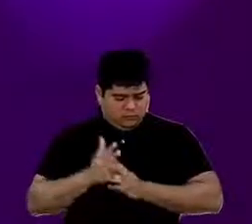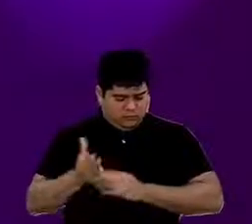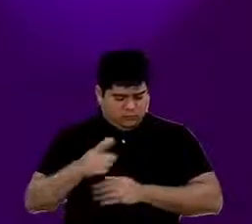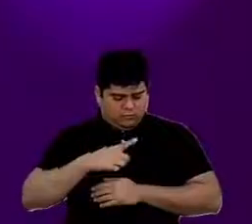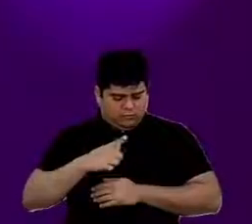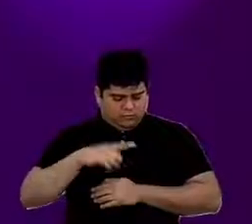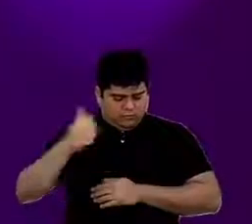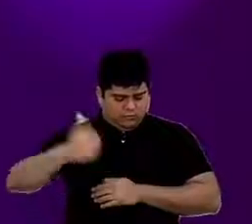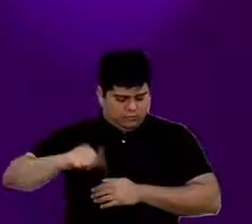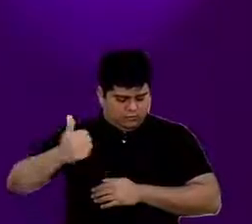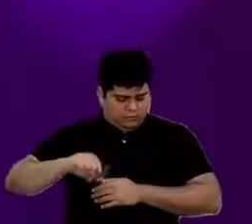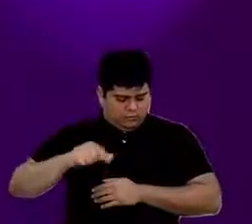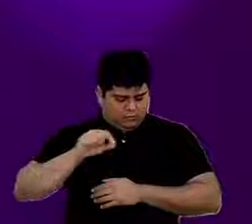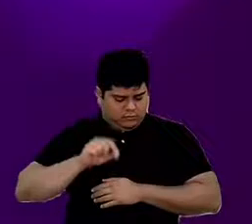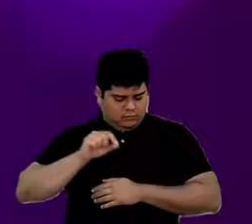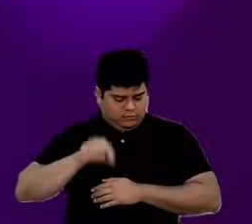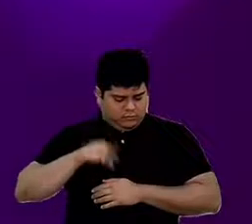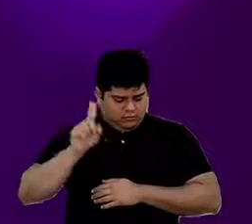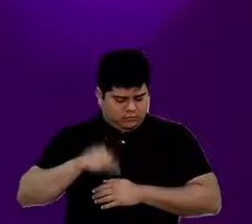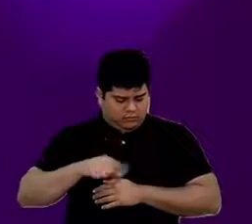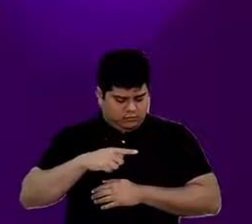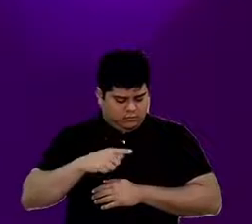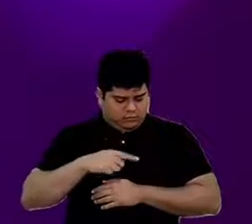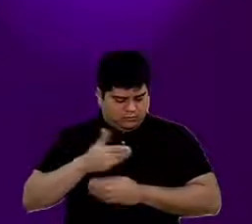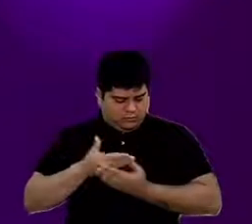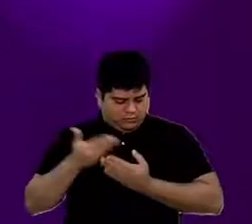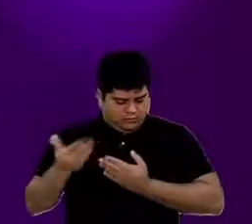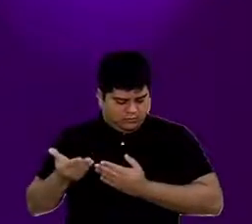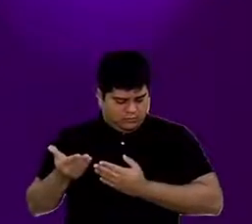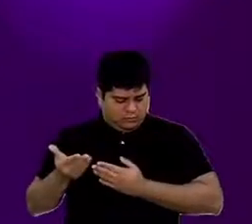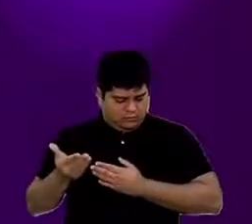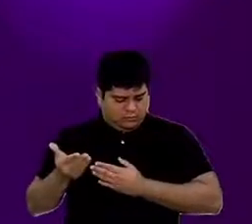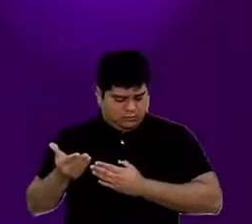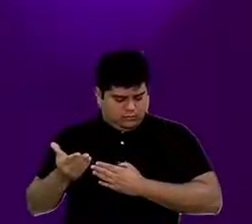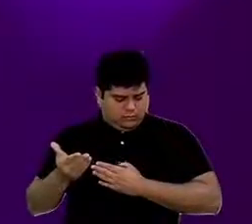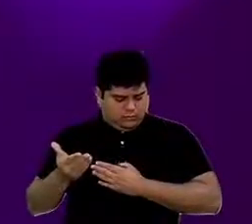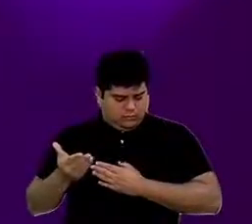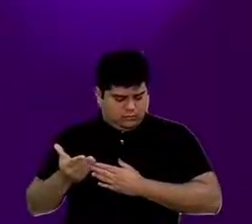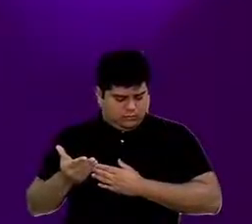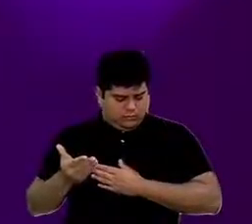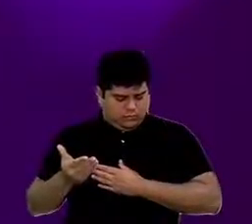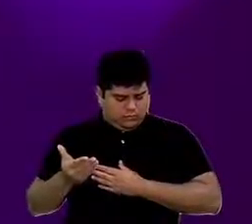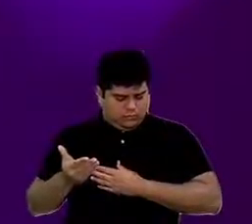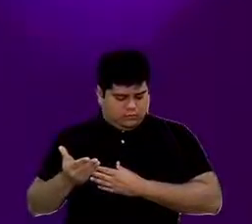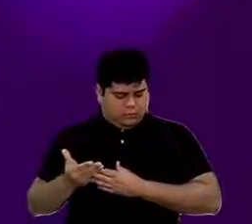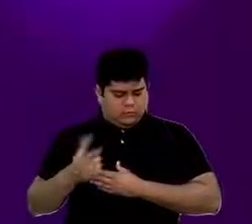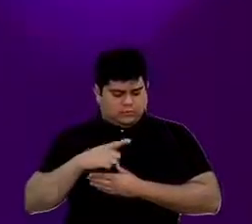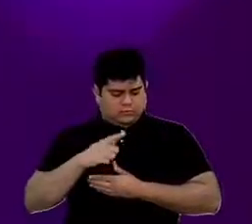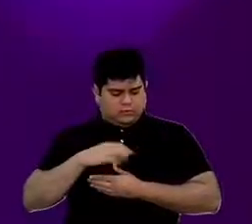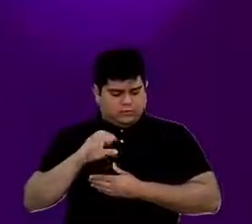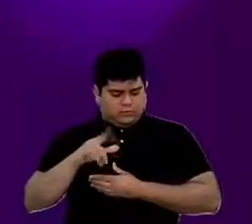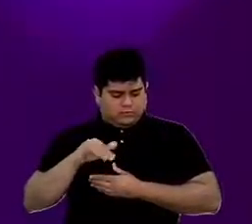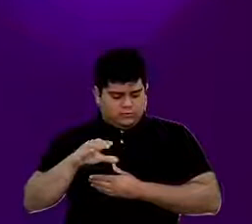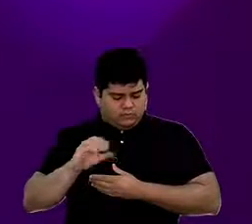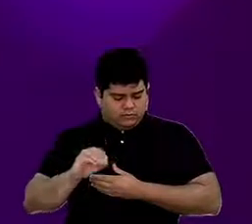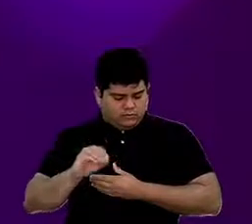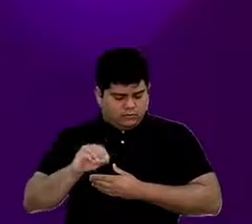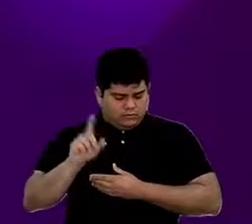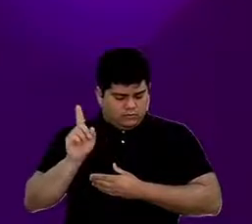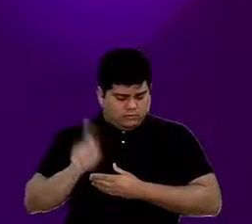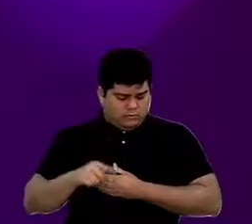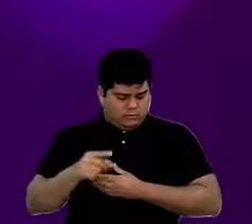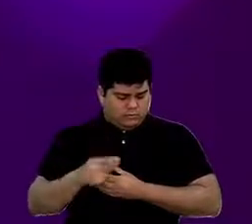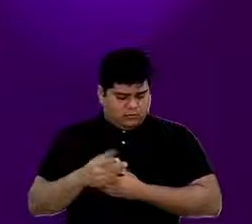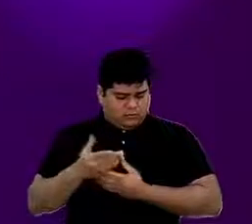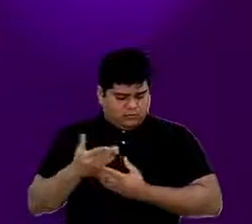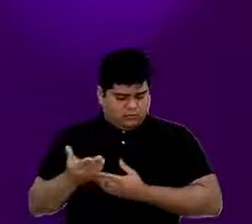das opções de tratamento e, sem dúvida, a união, né, dos clínicos, pessoal de